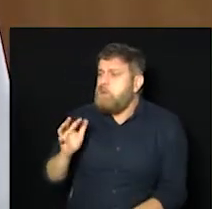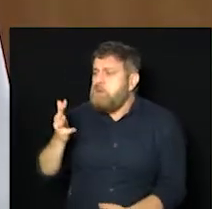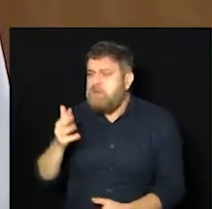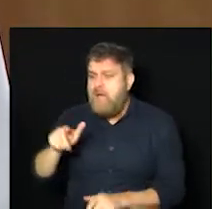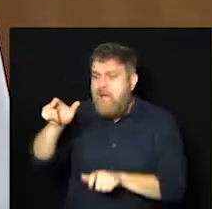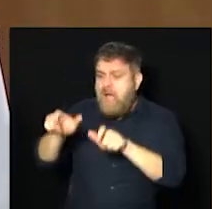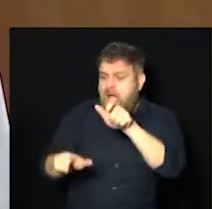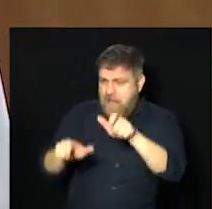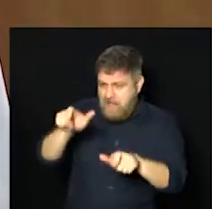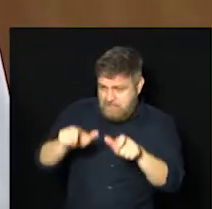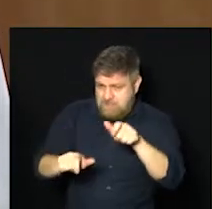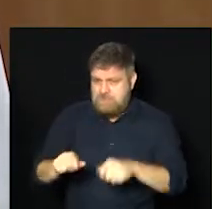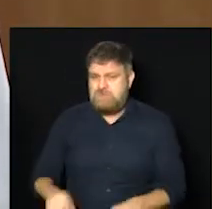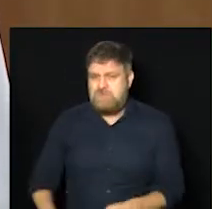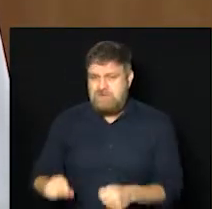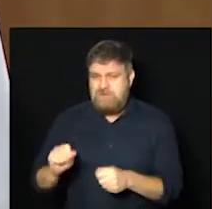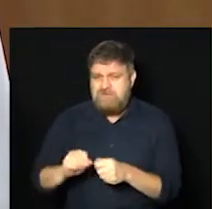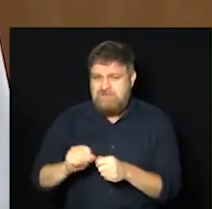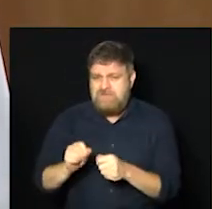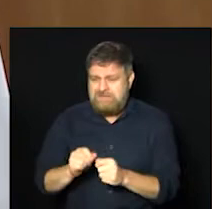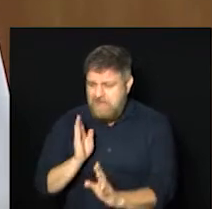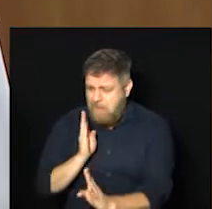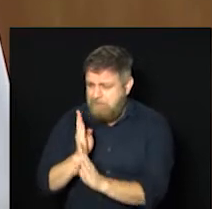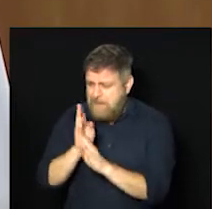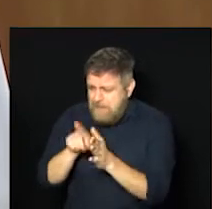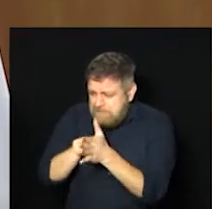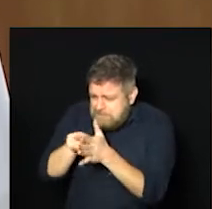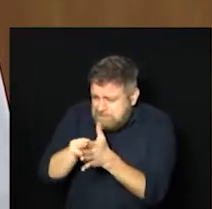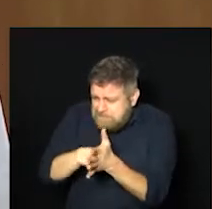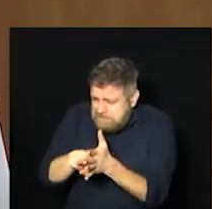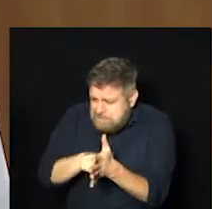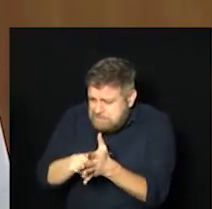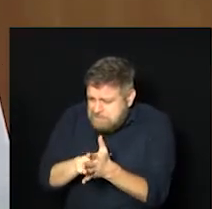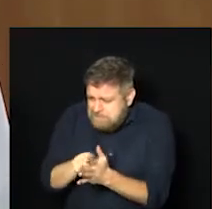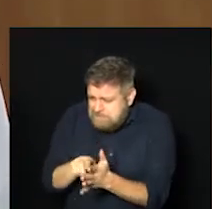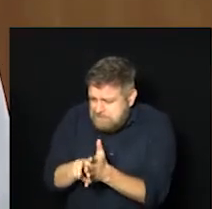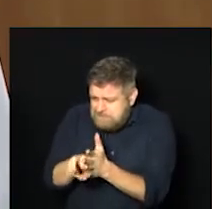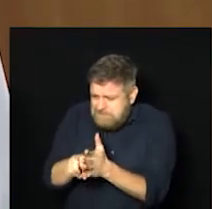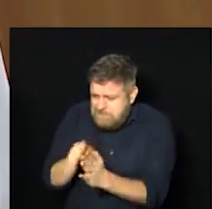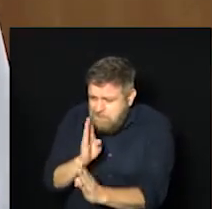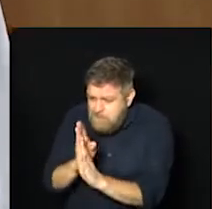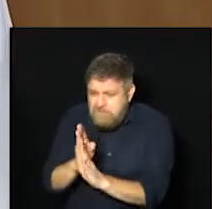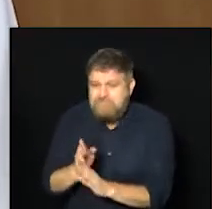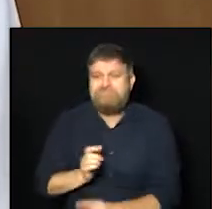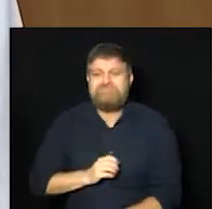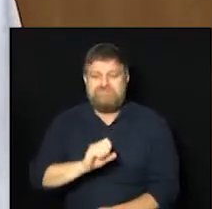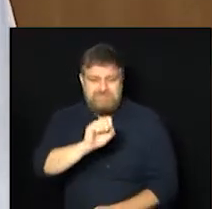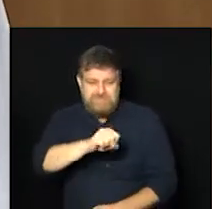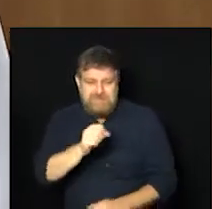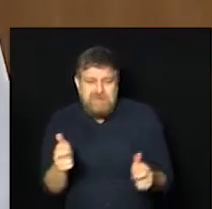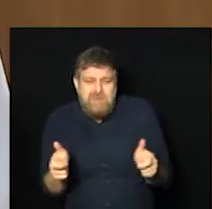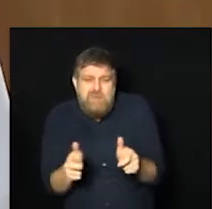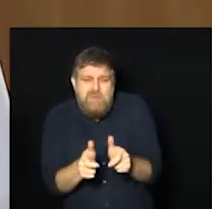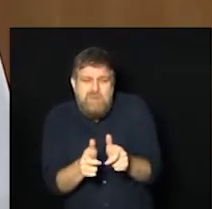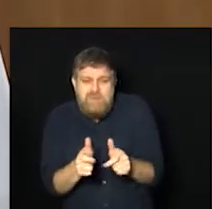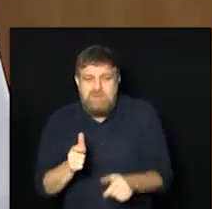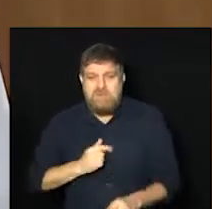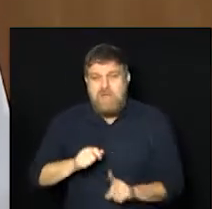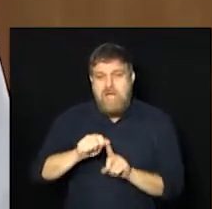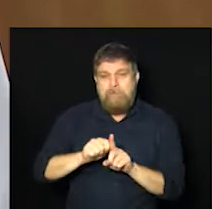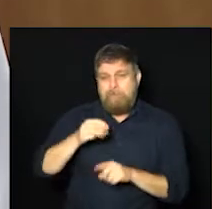têm feito menos diagnóstico precoce ou não, doutor? Sim. Infelizmente, desde